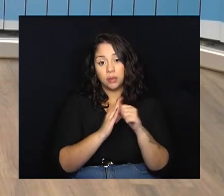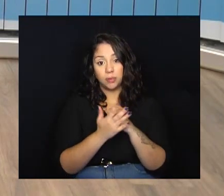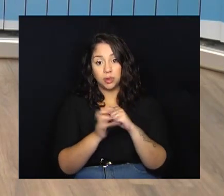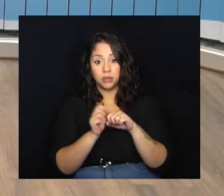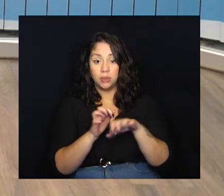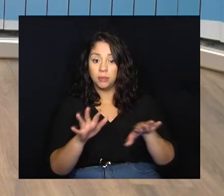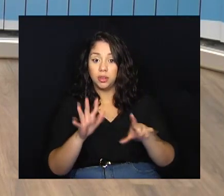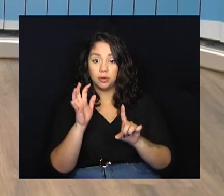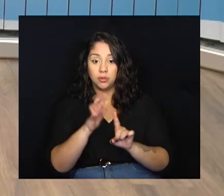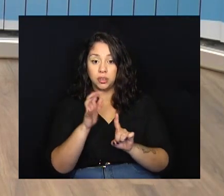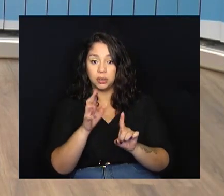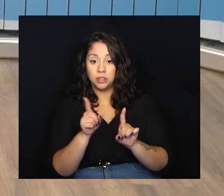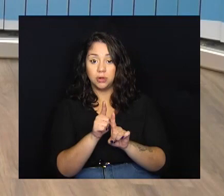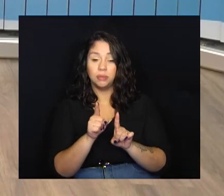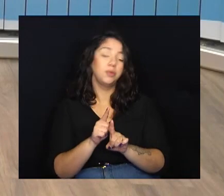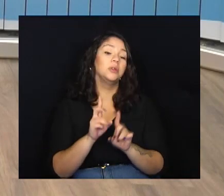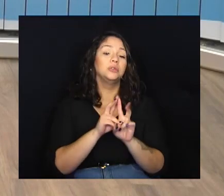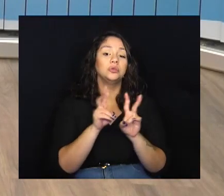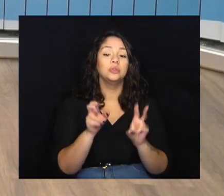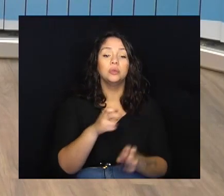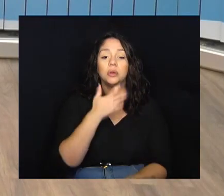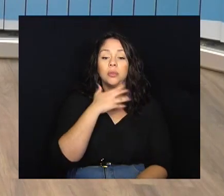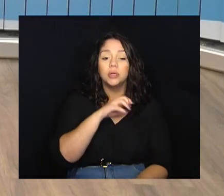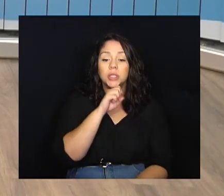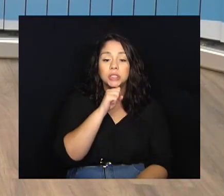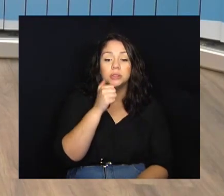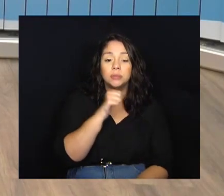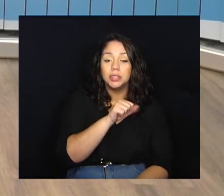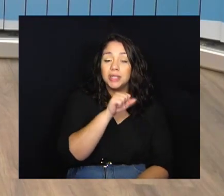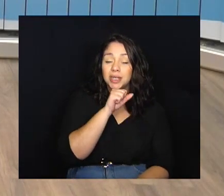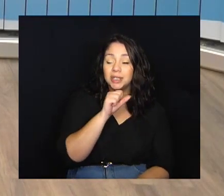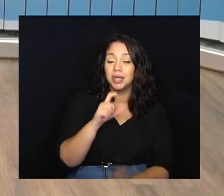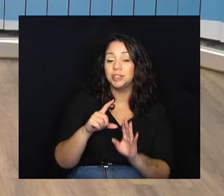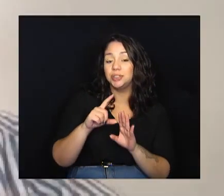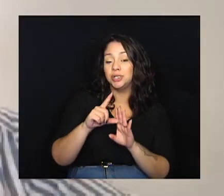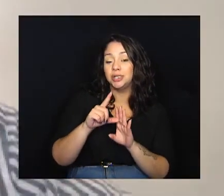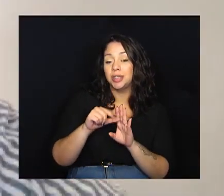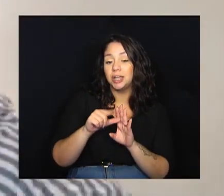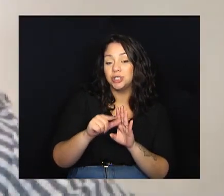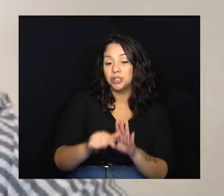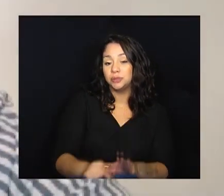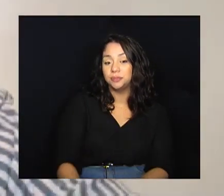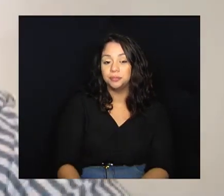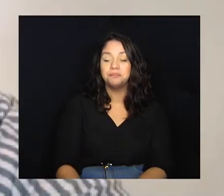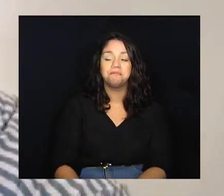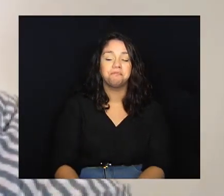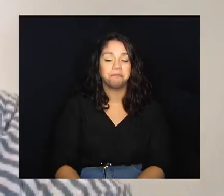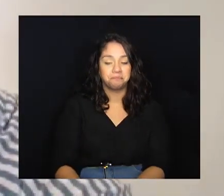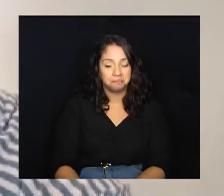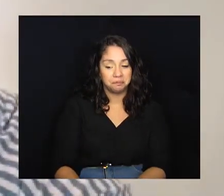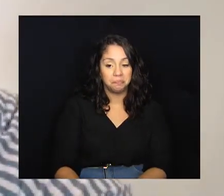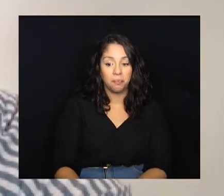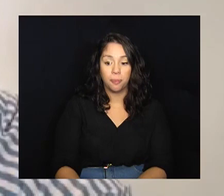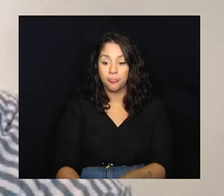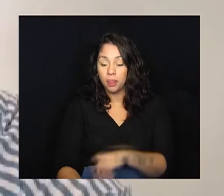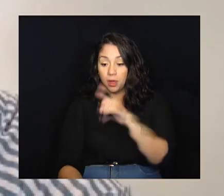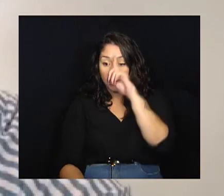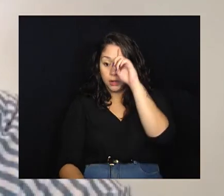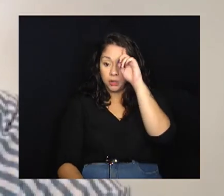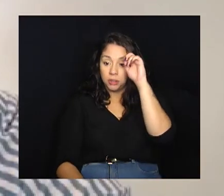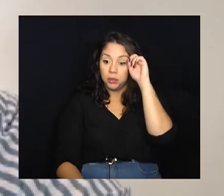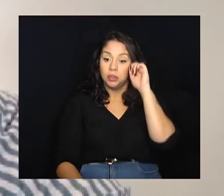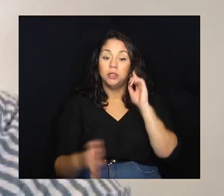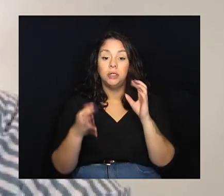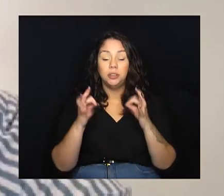também nesta paternidade maternidade tardia Com certeza é a pandemia realmente ela